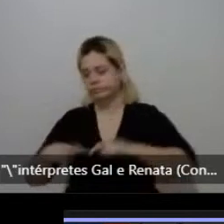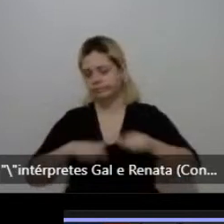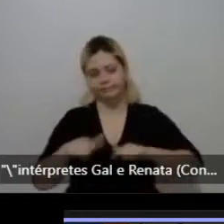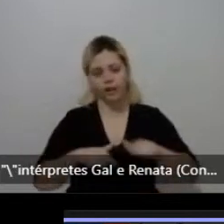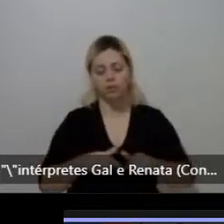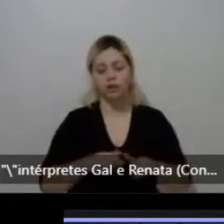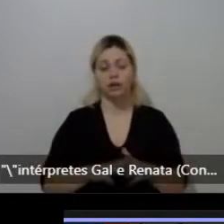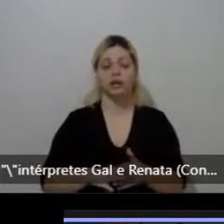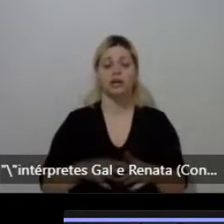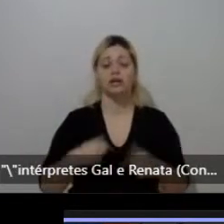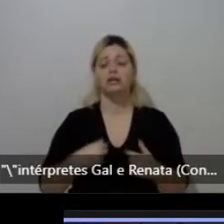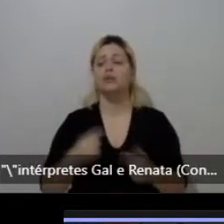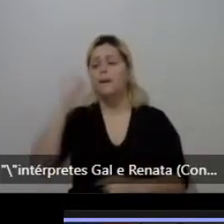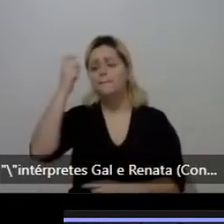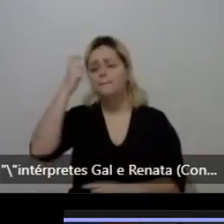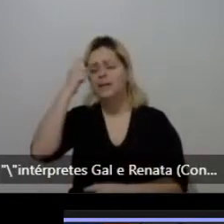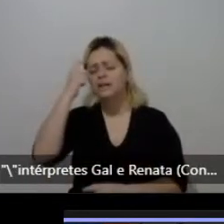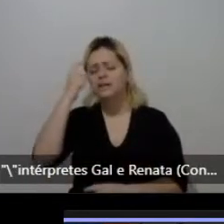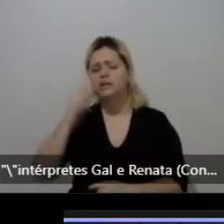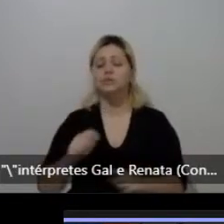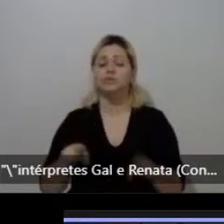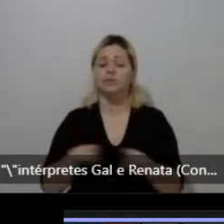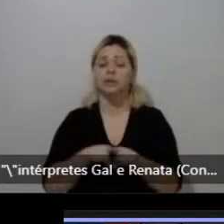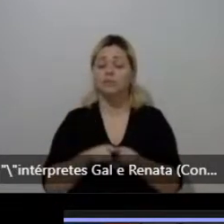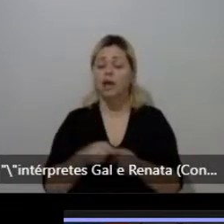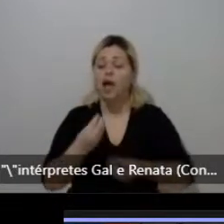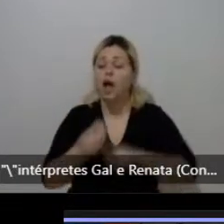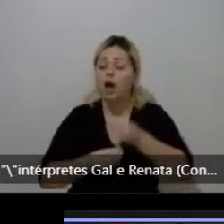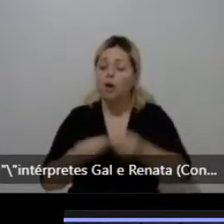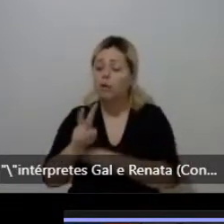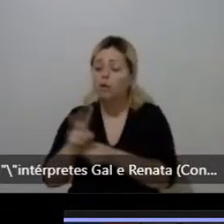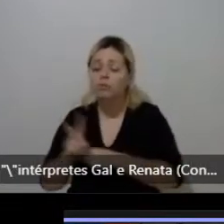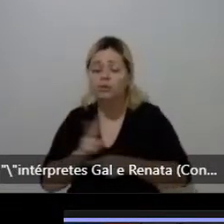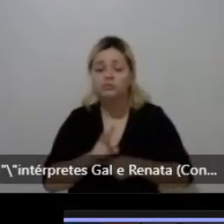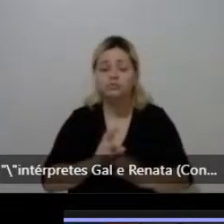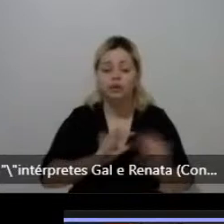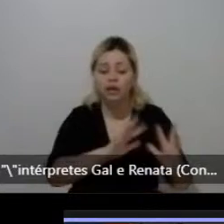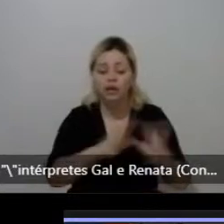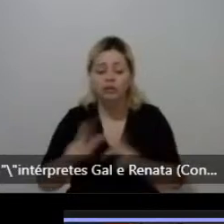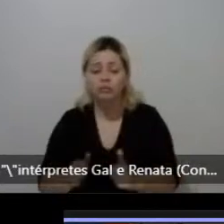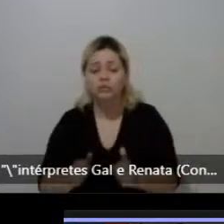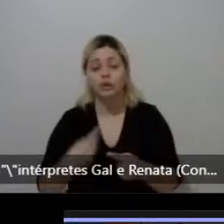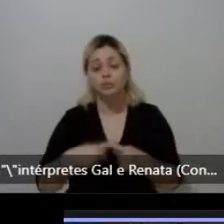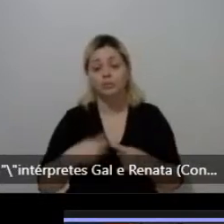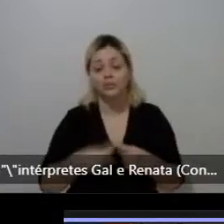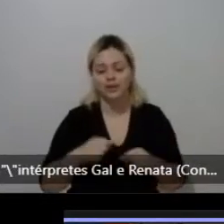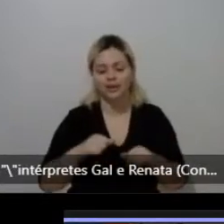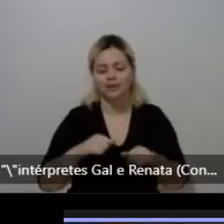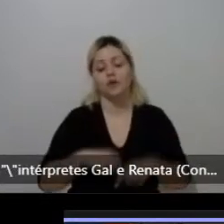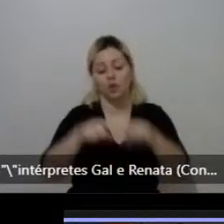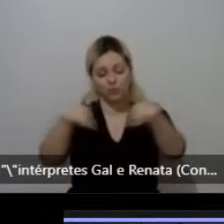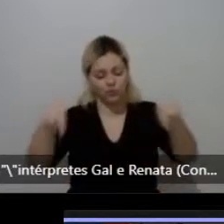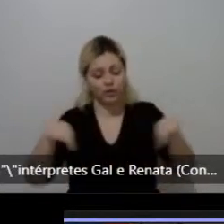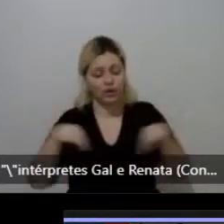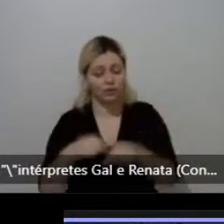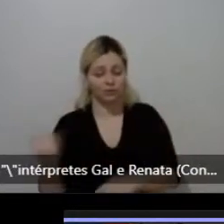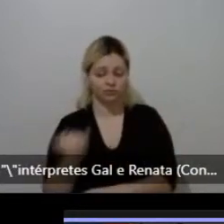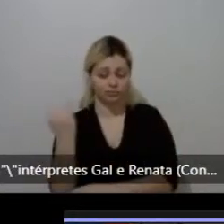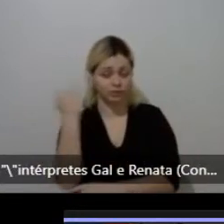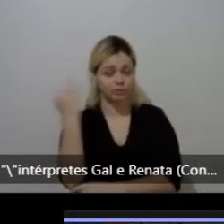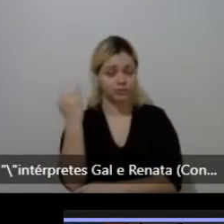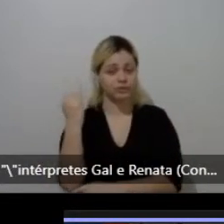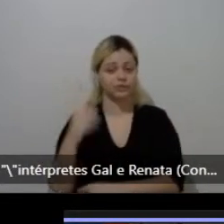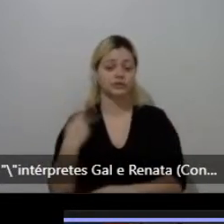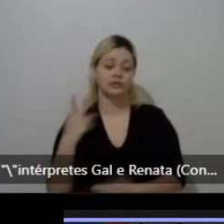então, outras estratégias de resistência nesses territórios. Por isso que a territorialidade é um aspecto importante, né, da reconfiguração. E aí